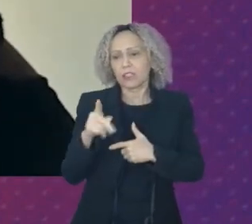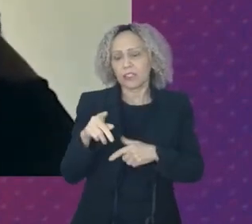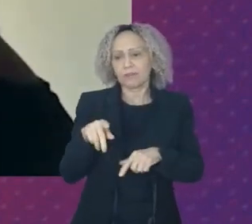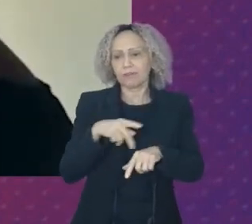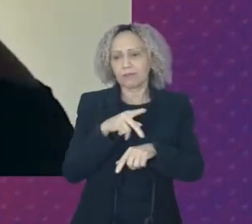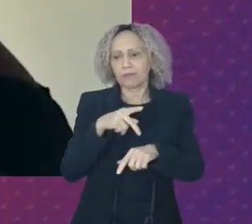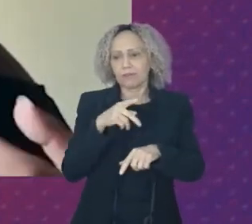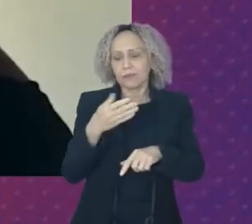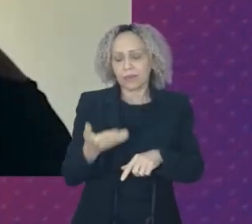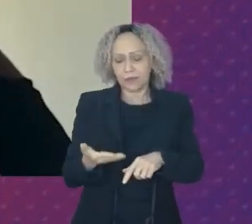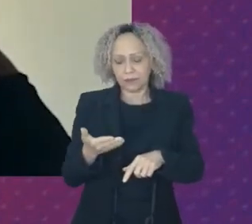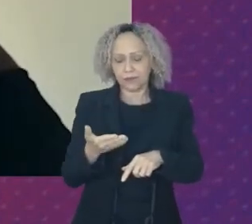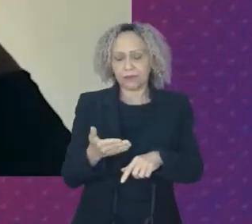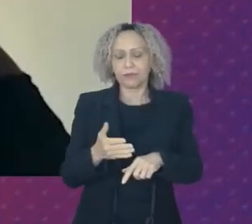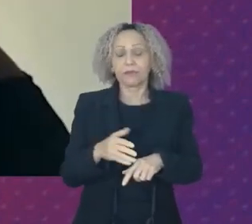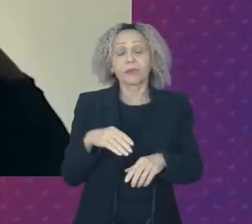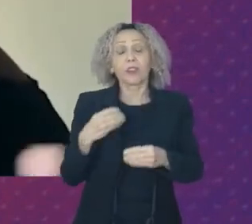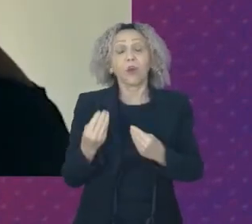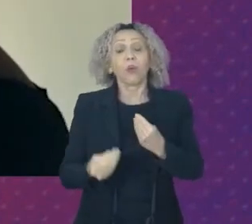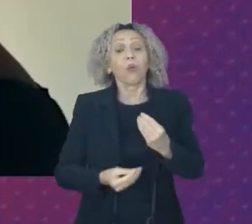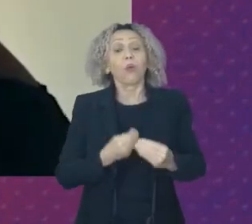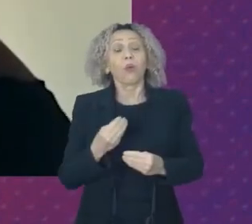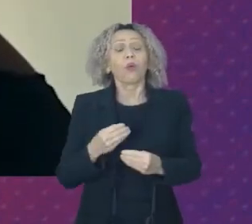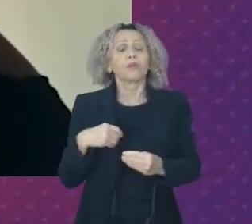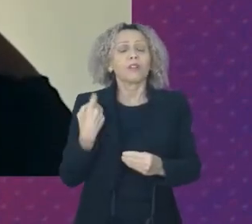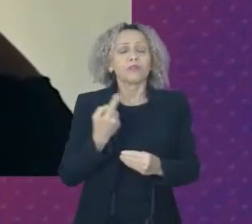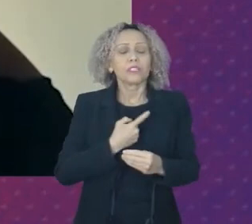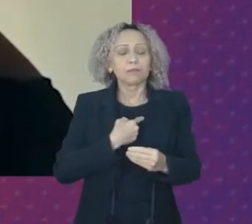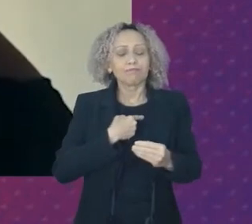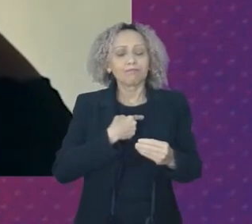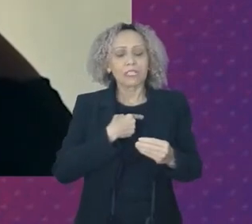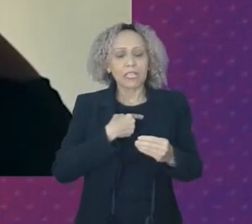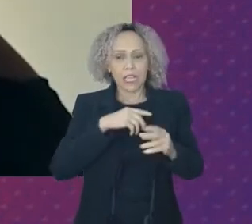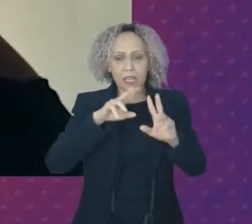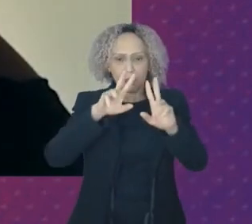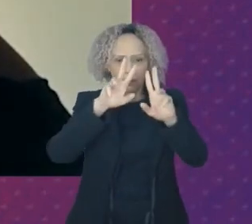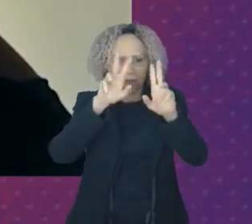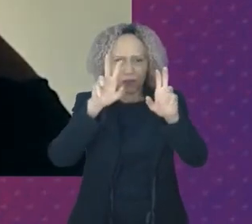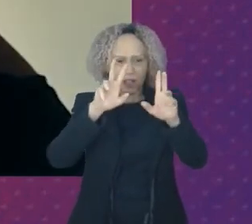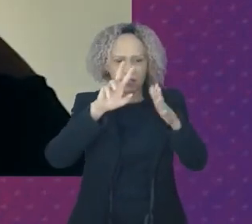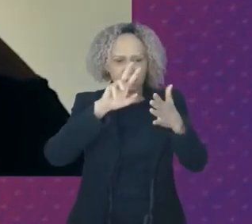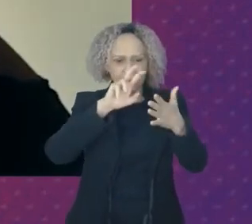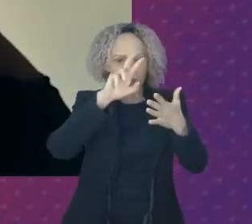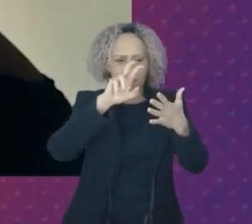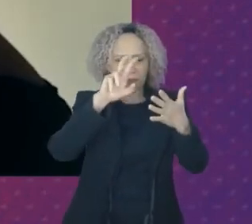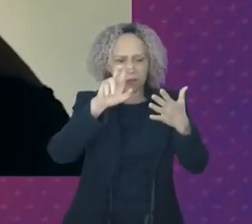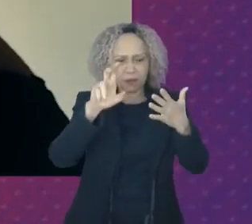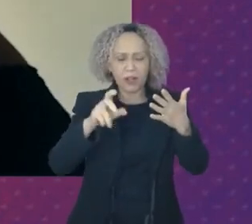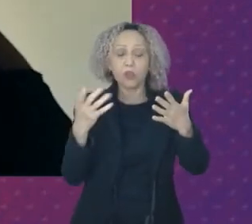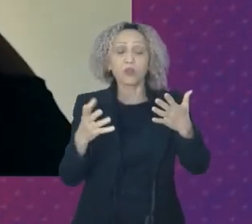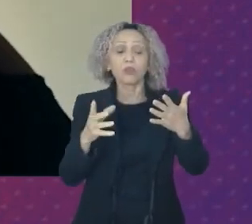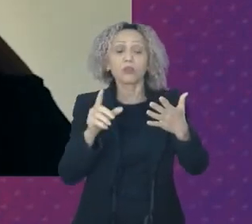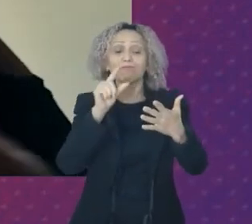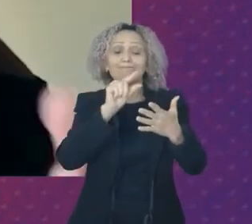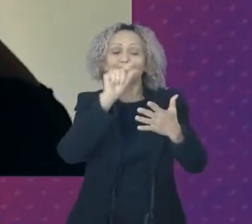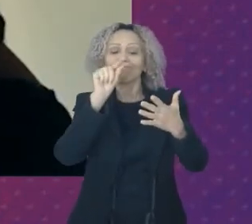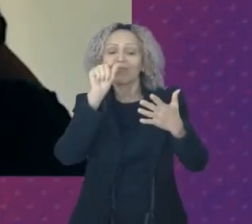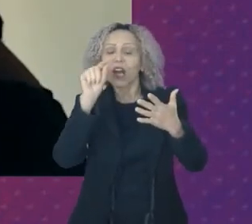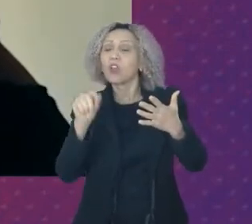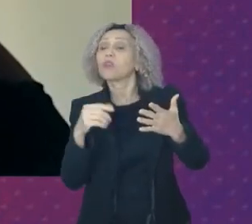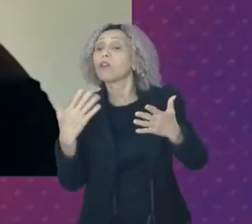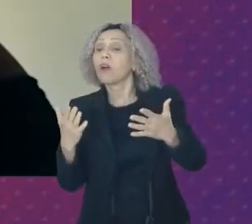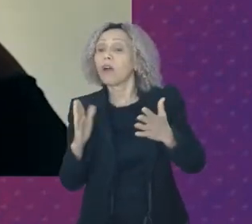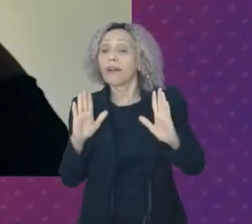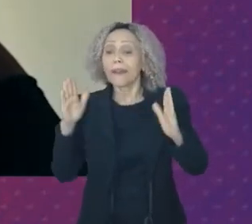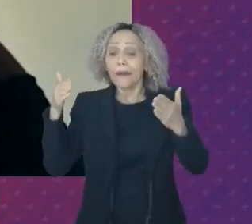formas. Nós temos que saber como separar elas para chegar até o nosso público. Principalmente porque existem dois